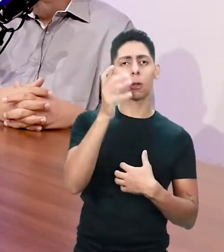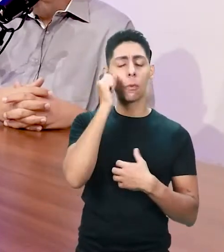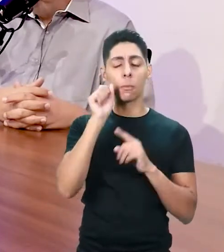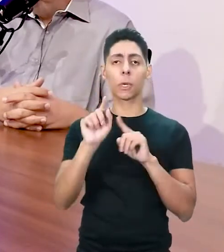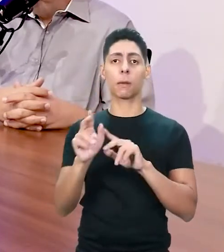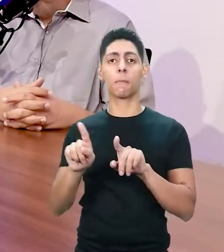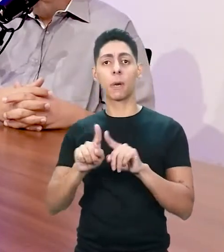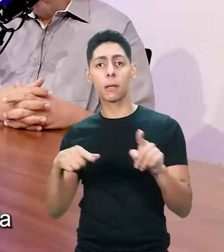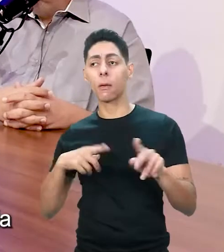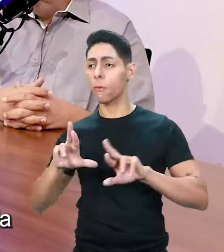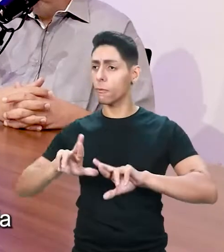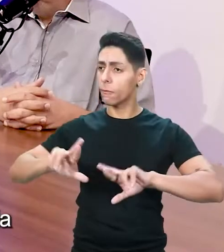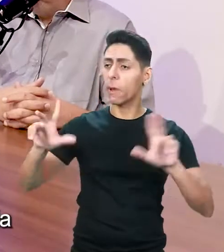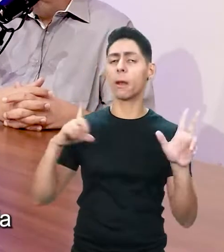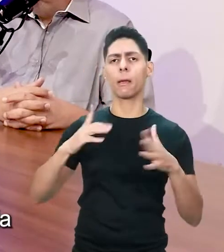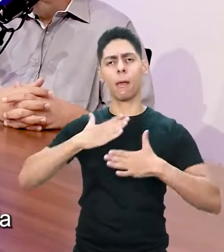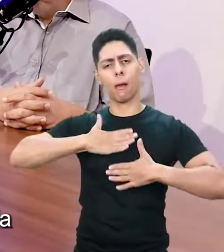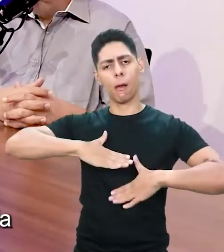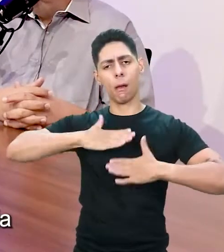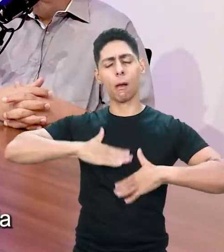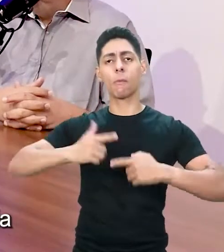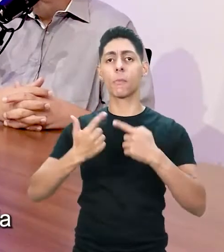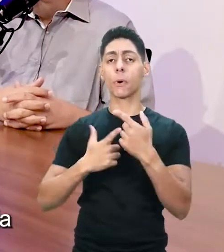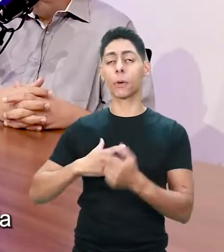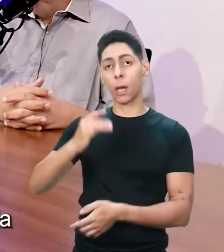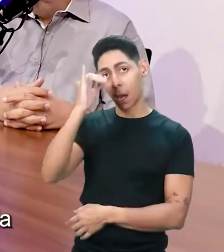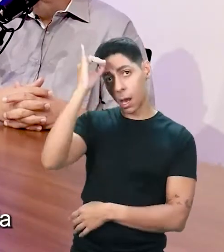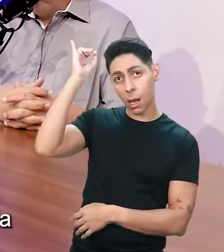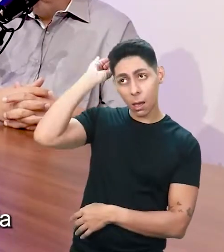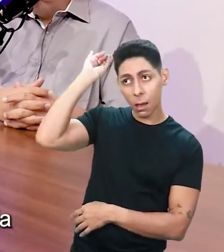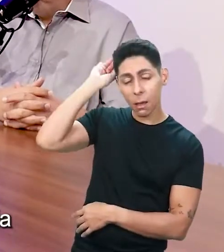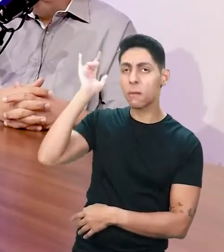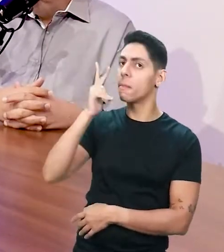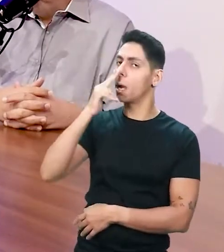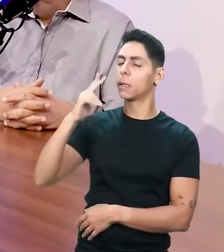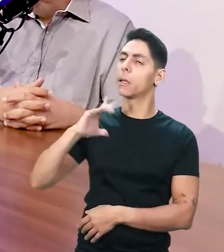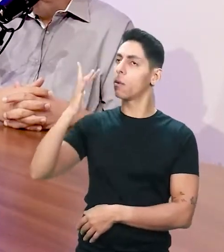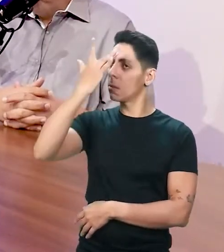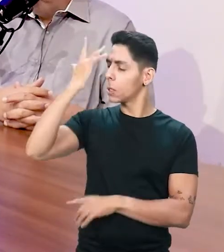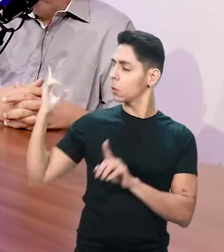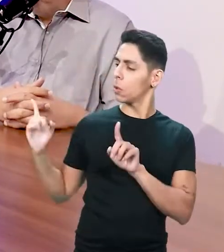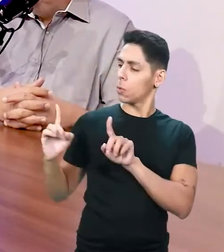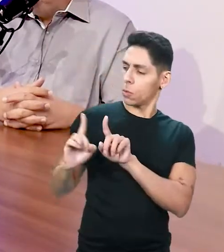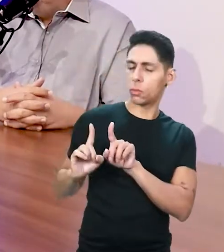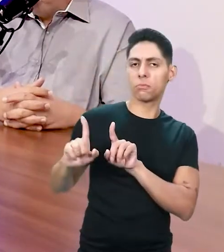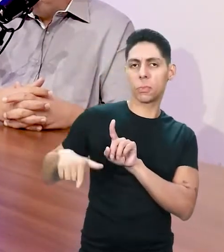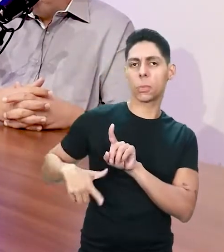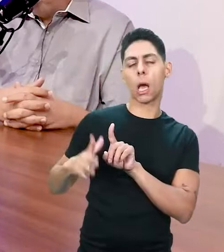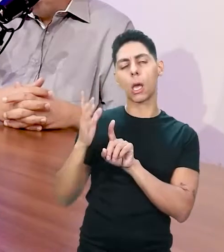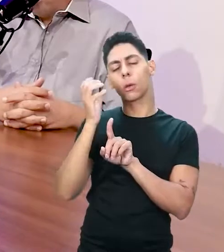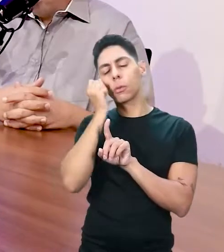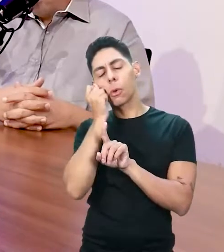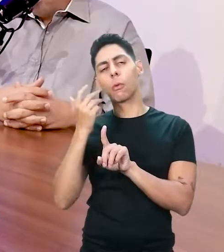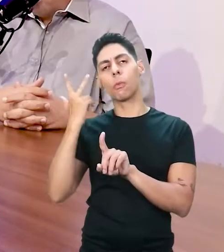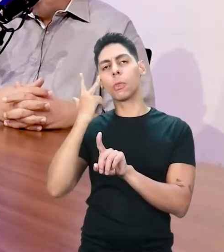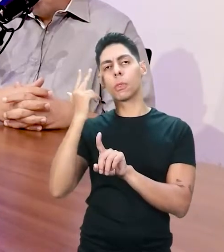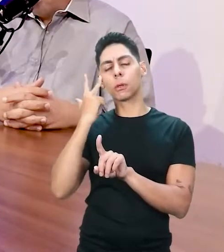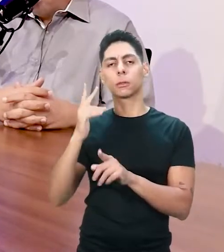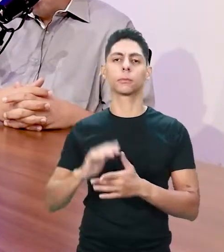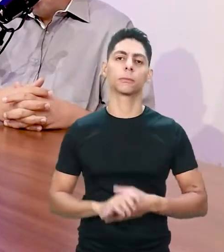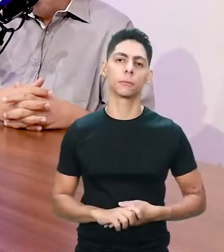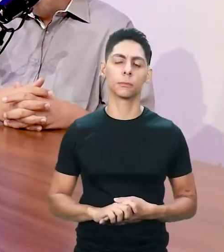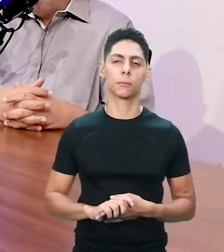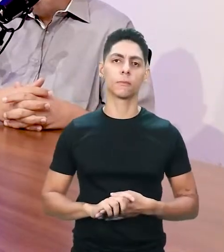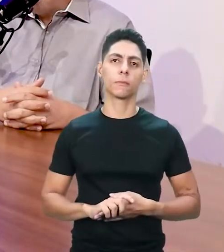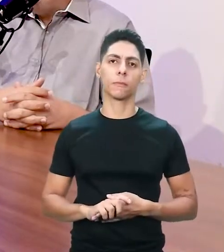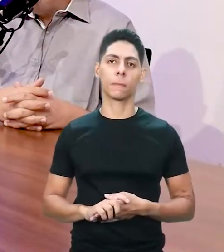me acalma, porque é como se no meu subconsciente tivesse alguém ali me fazendo companhia, desde bebê. E depois, qual outro fator?